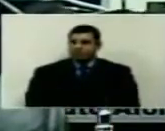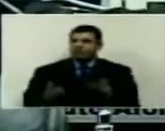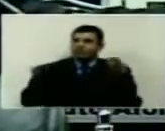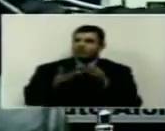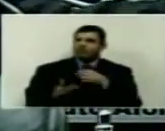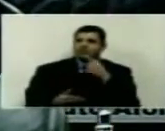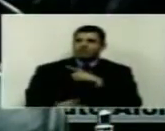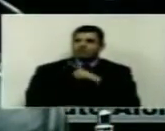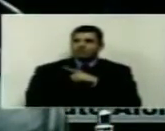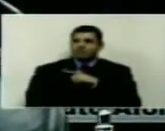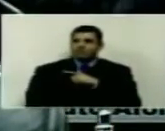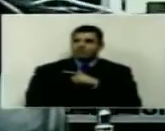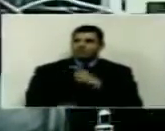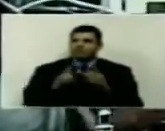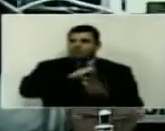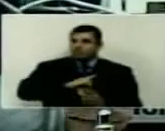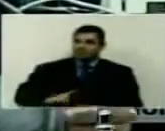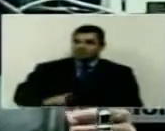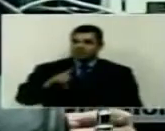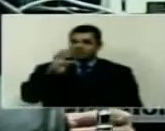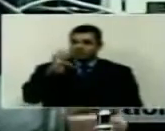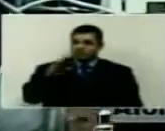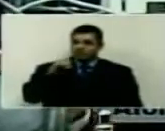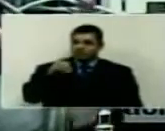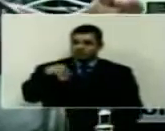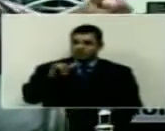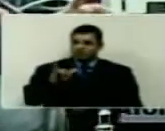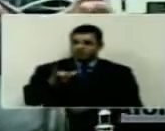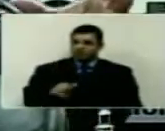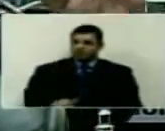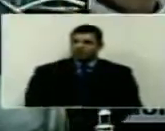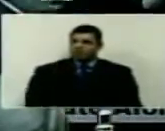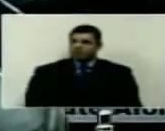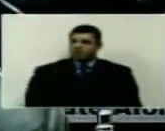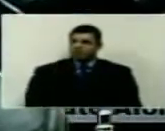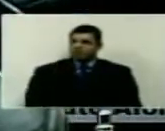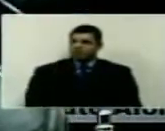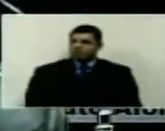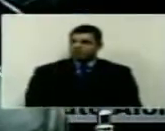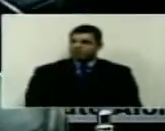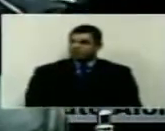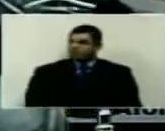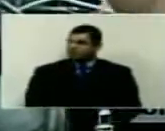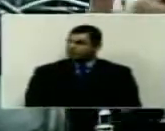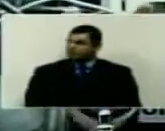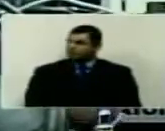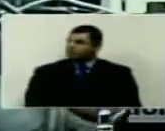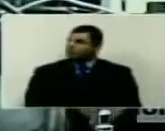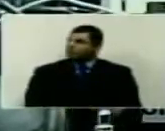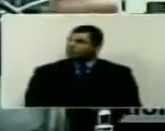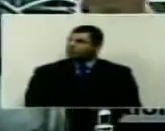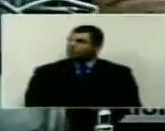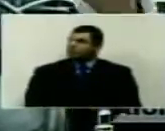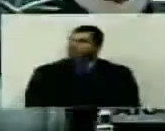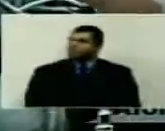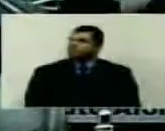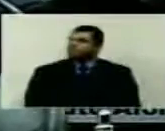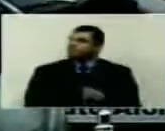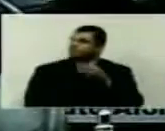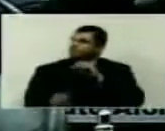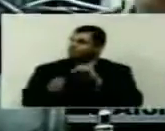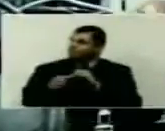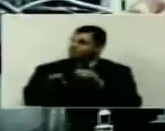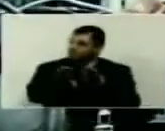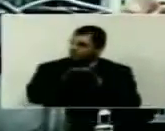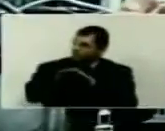Agora nós temos o deputado Tony Medeiros, o deputado Orlando Cidade, que são caboclinhos também de lá, daquela margem, e também estão fazendo